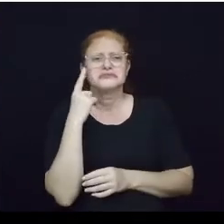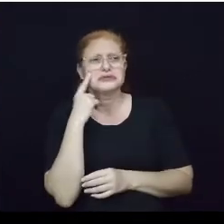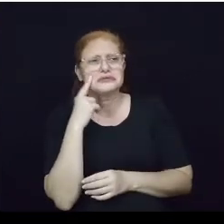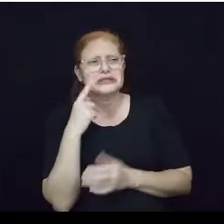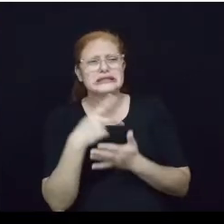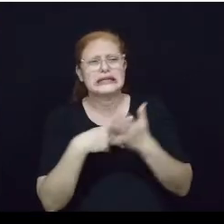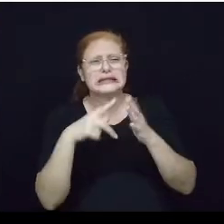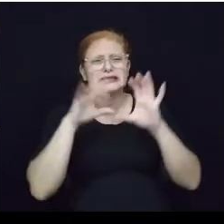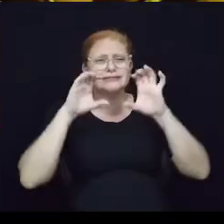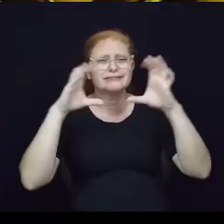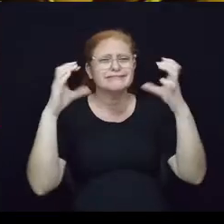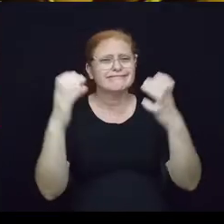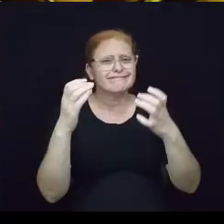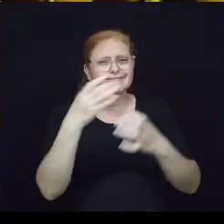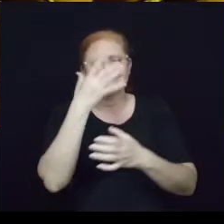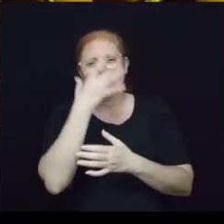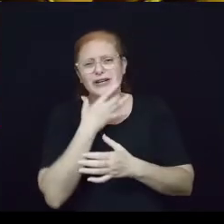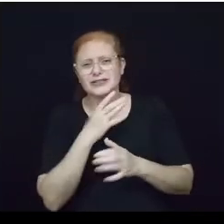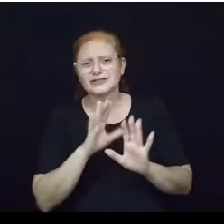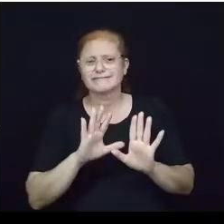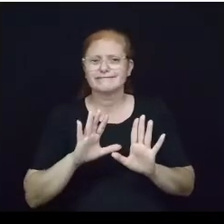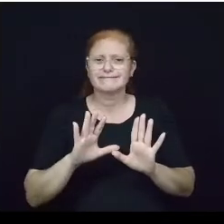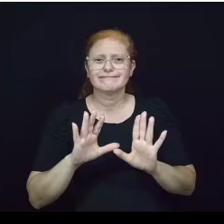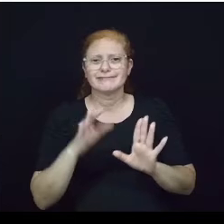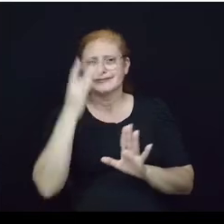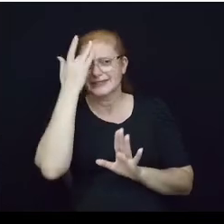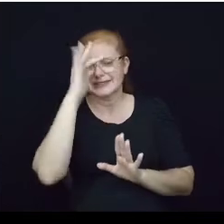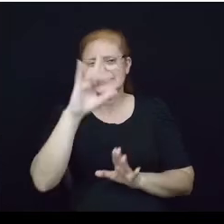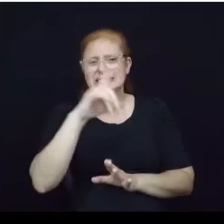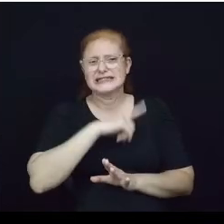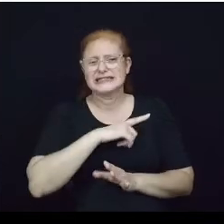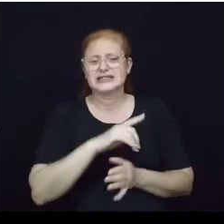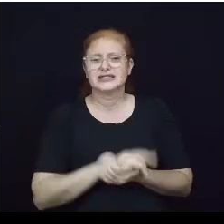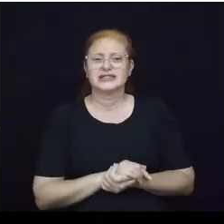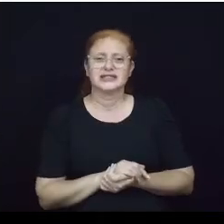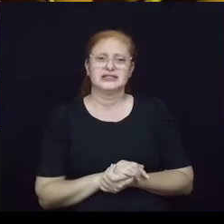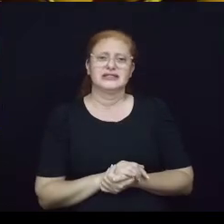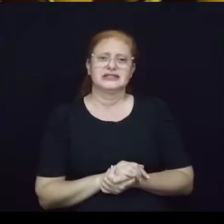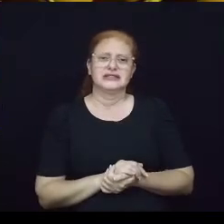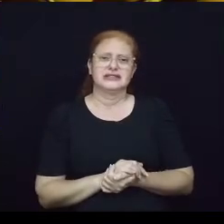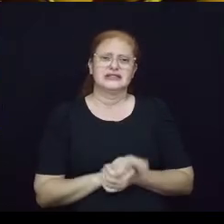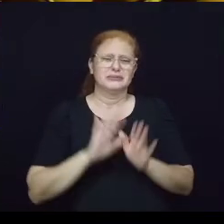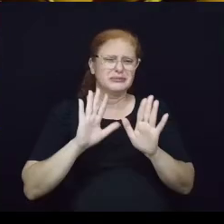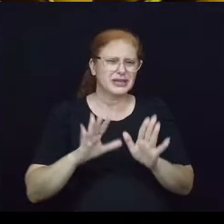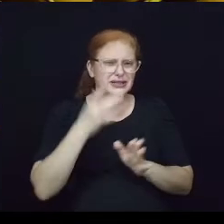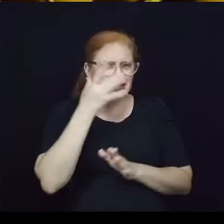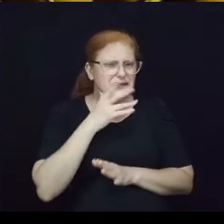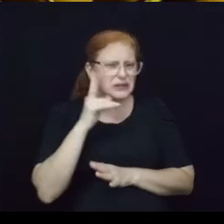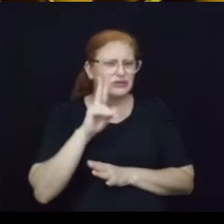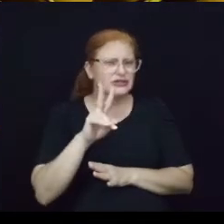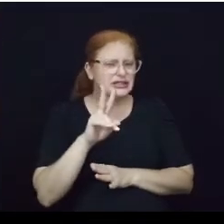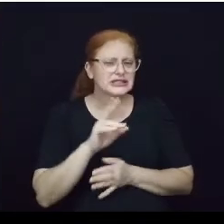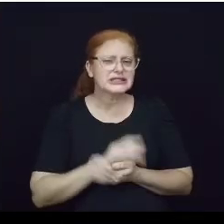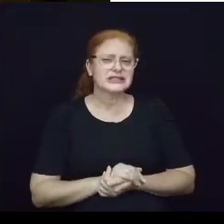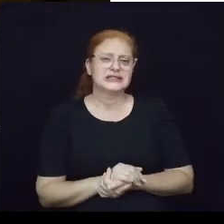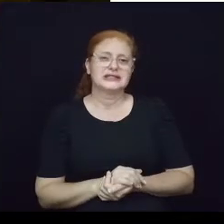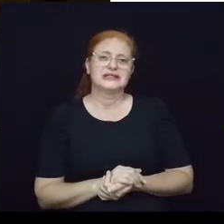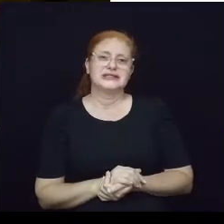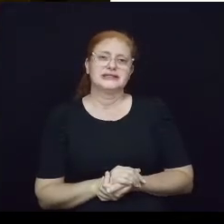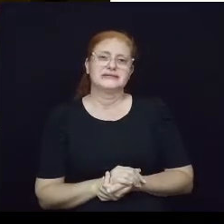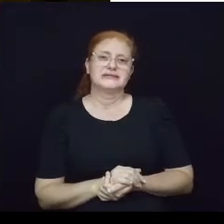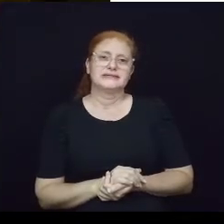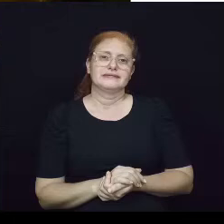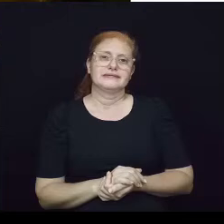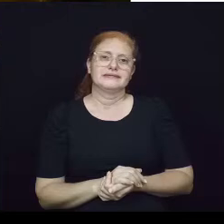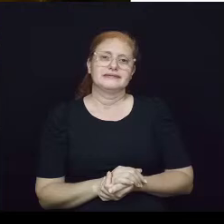nuvem, acho que... Não sei se está... Acho que eu vi ela antes aí.